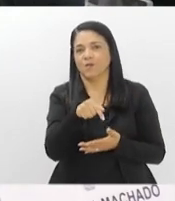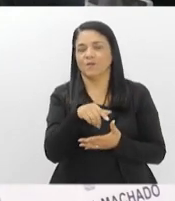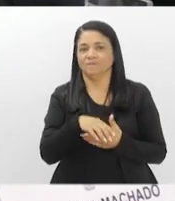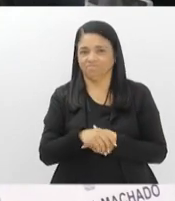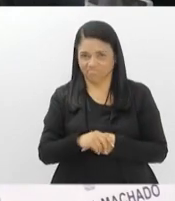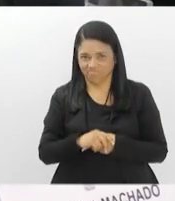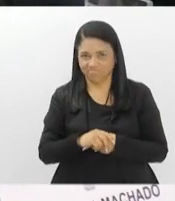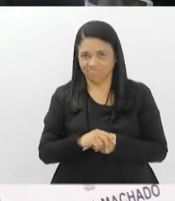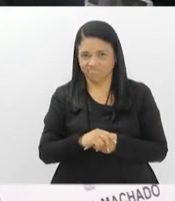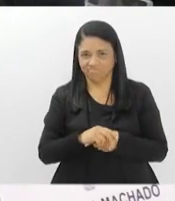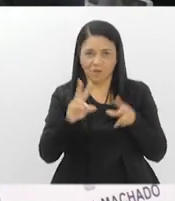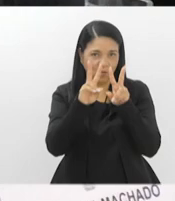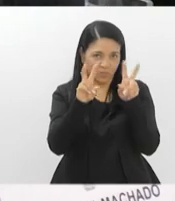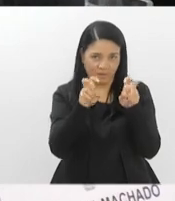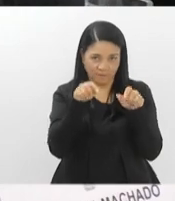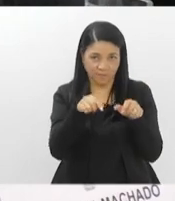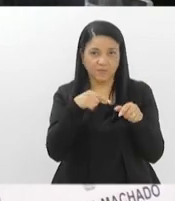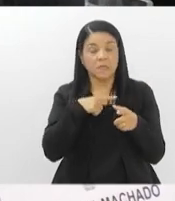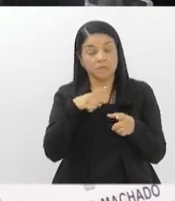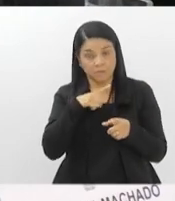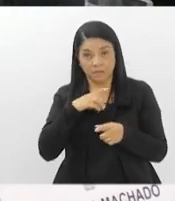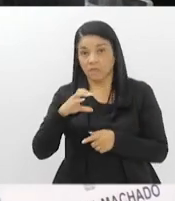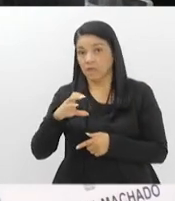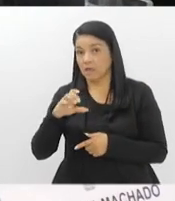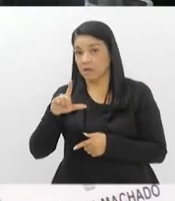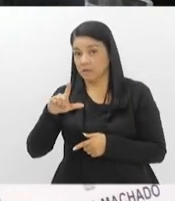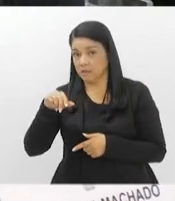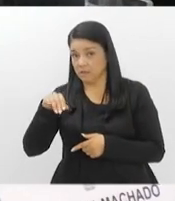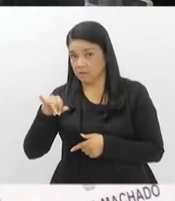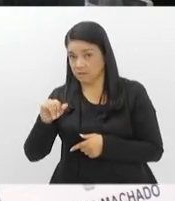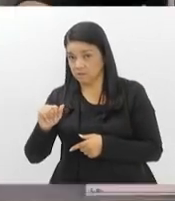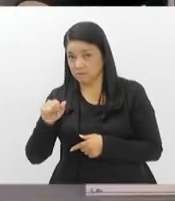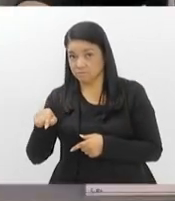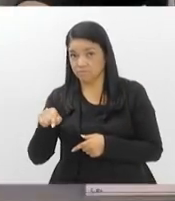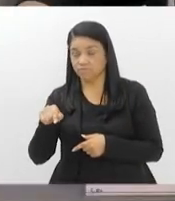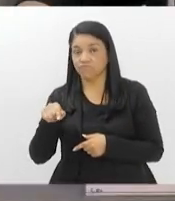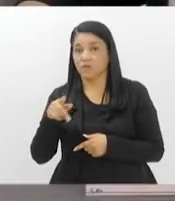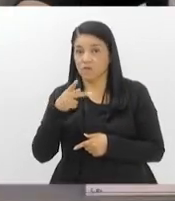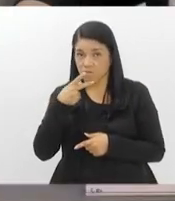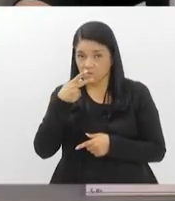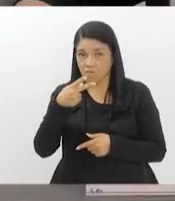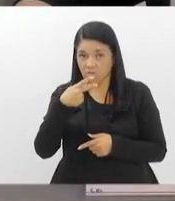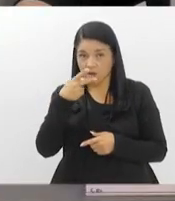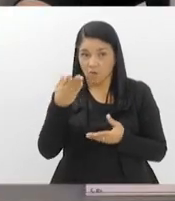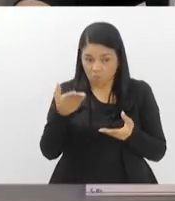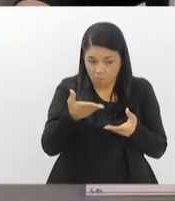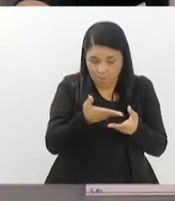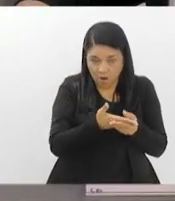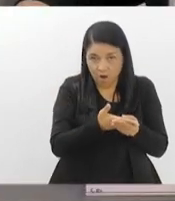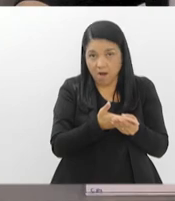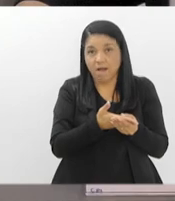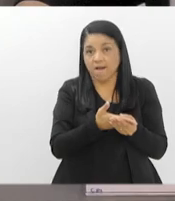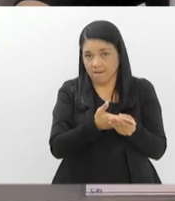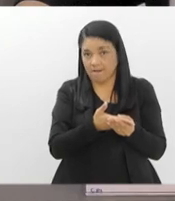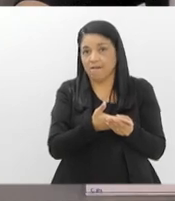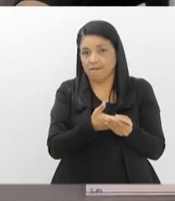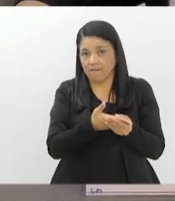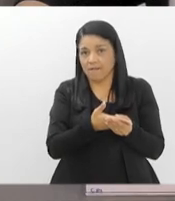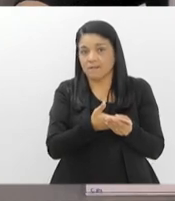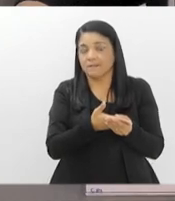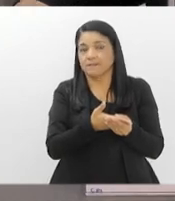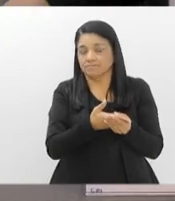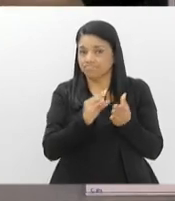é inclusive em relação a algumas clínicas que que são citadas nas nas ações né de